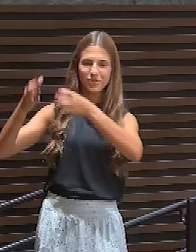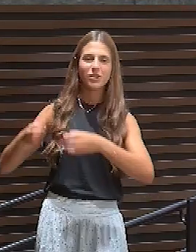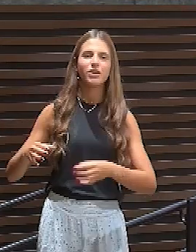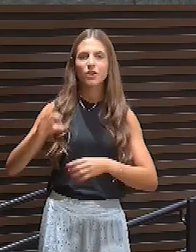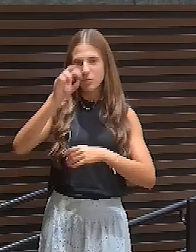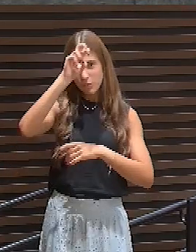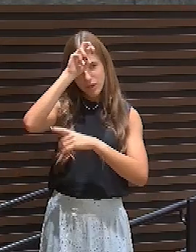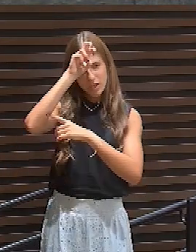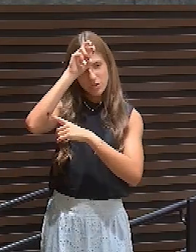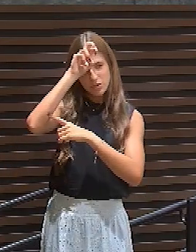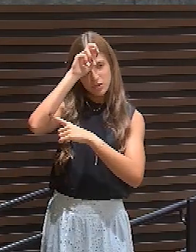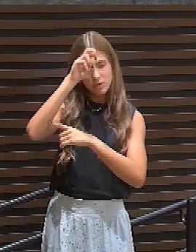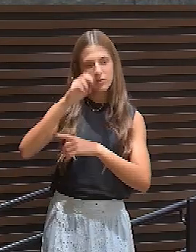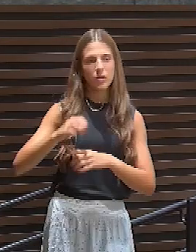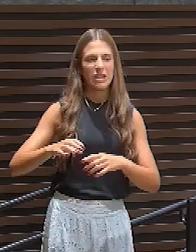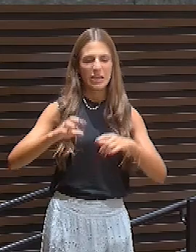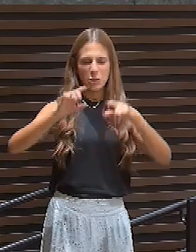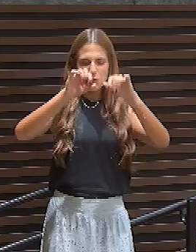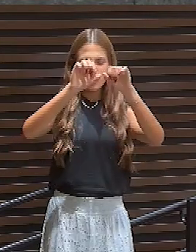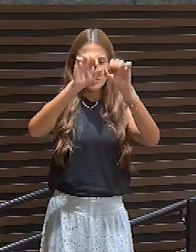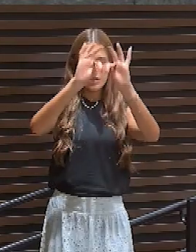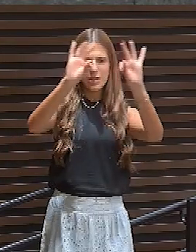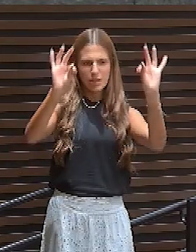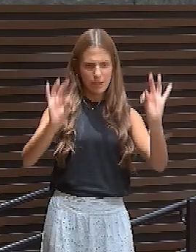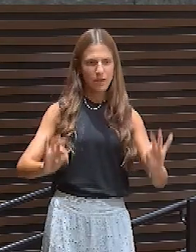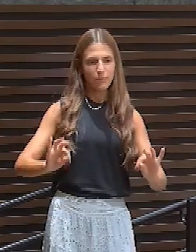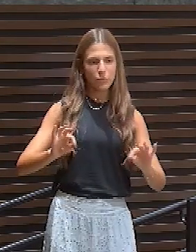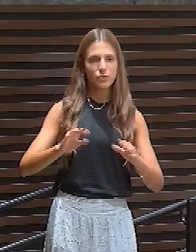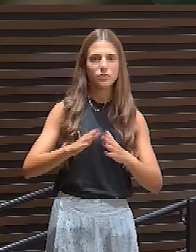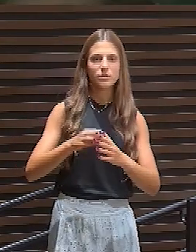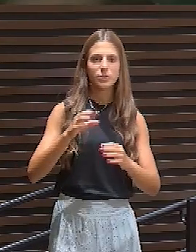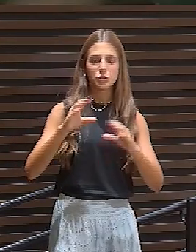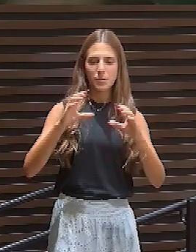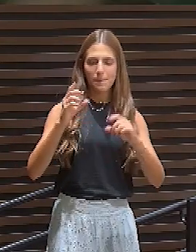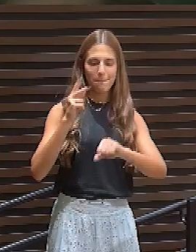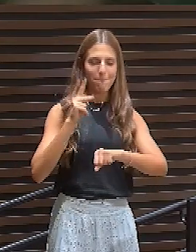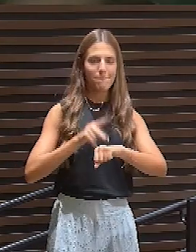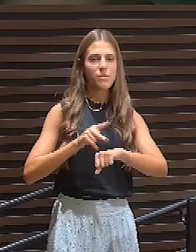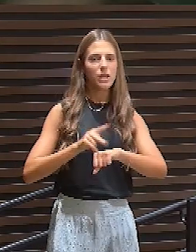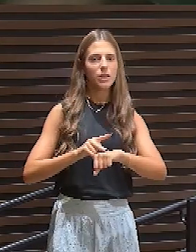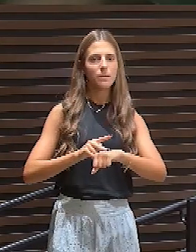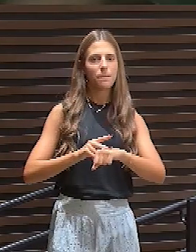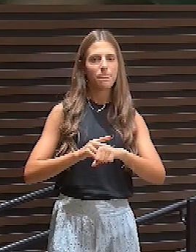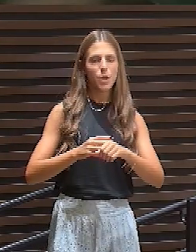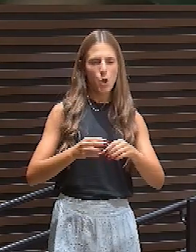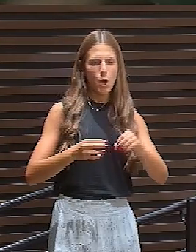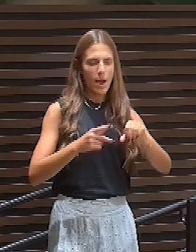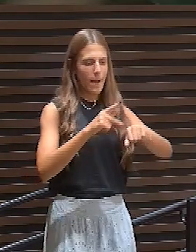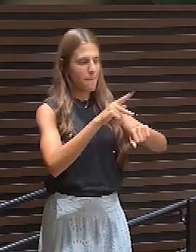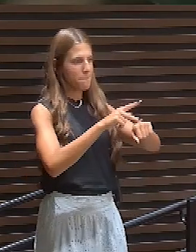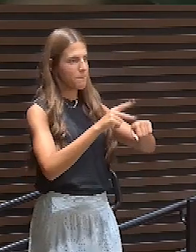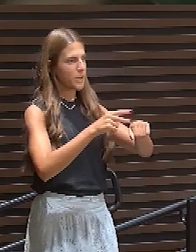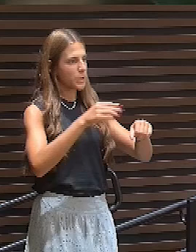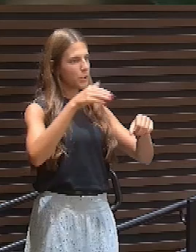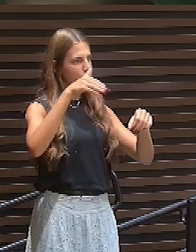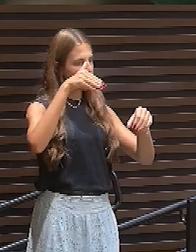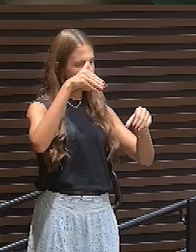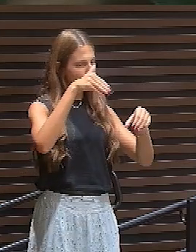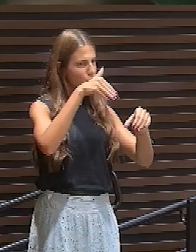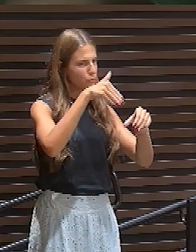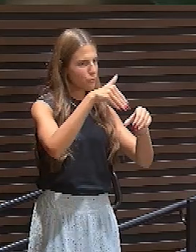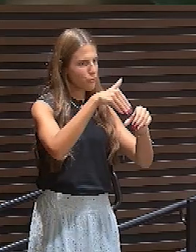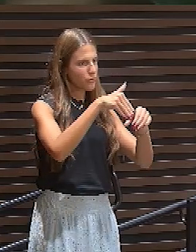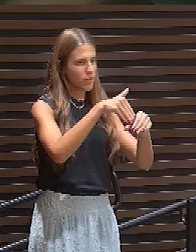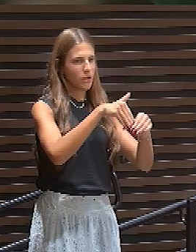de pedra, cujos buracos na pedra só podem ter sido feitos a